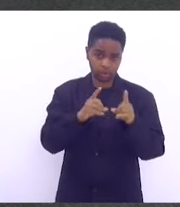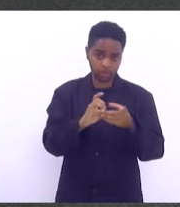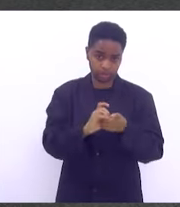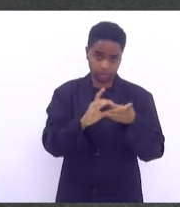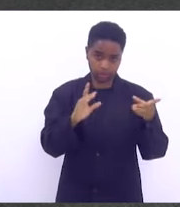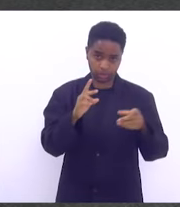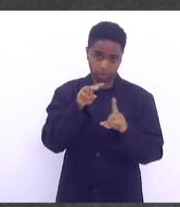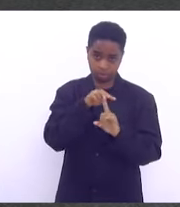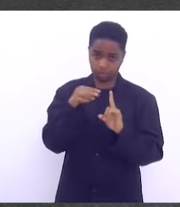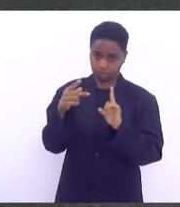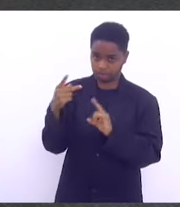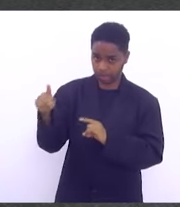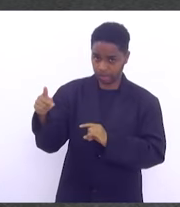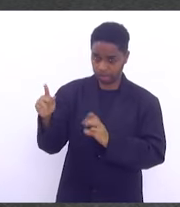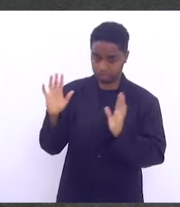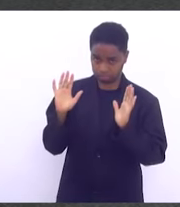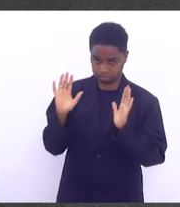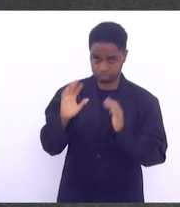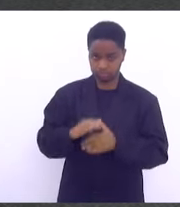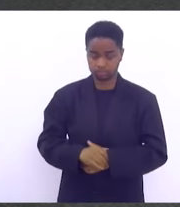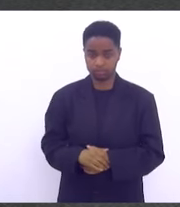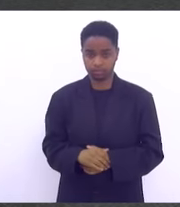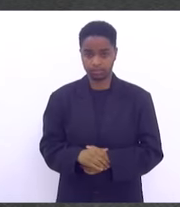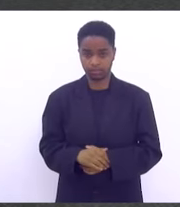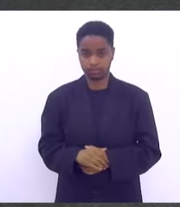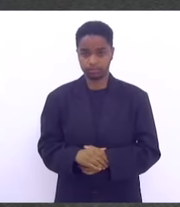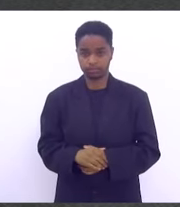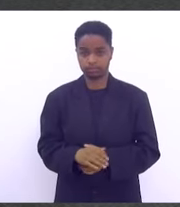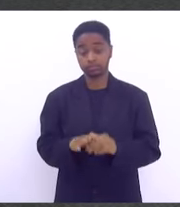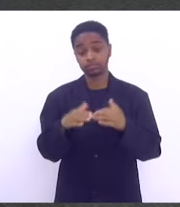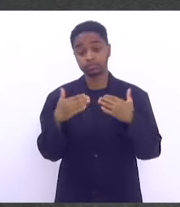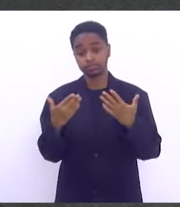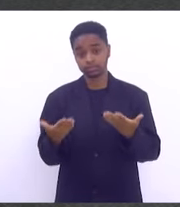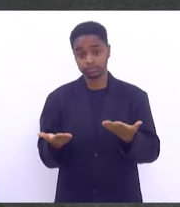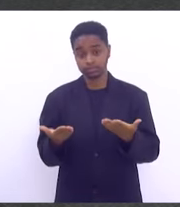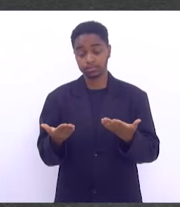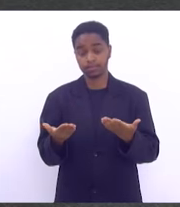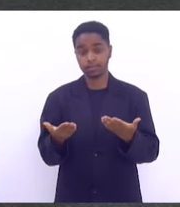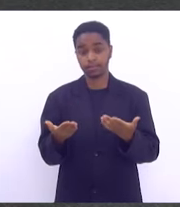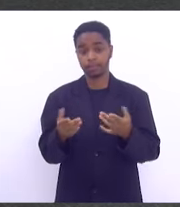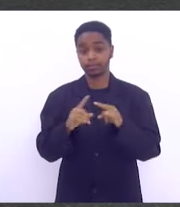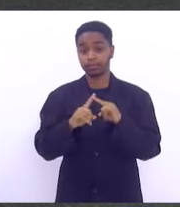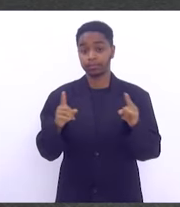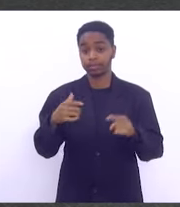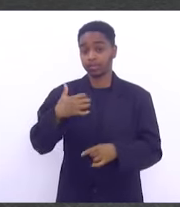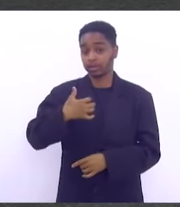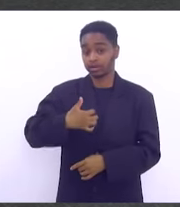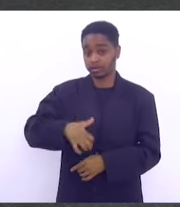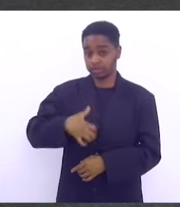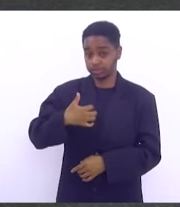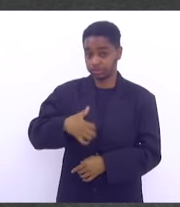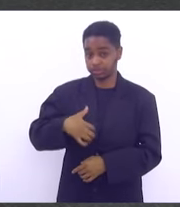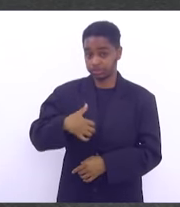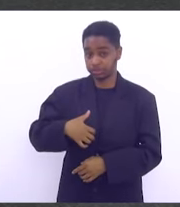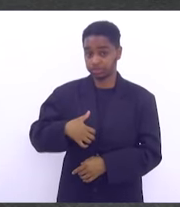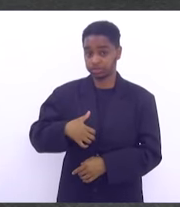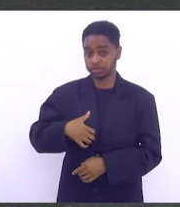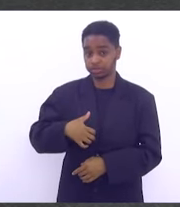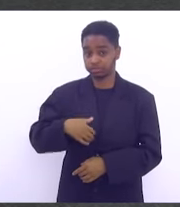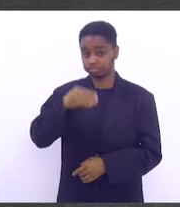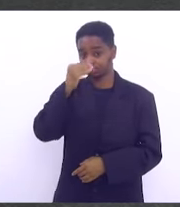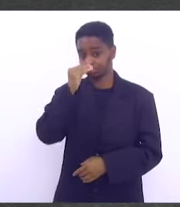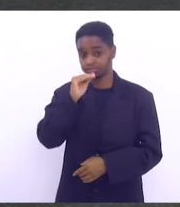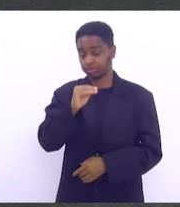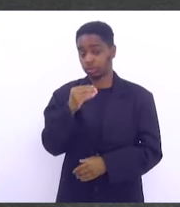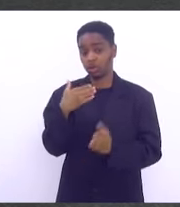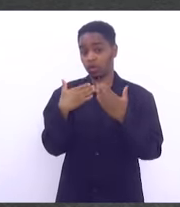visão do Alexandre Moraes. Então, só que a Argentina desmoraliza essa conversa de que o